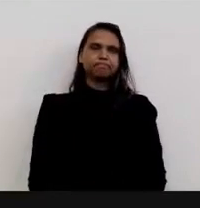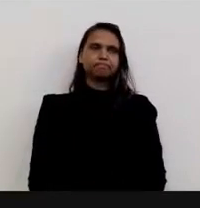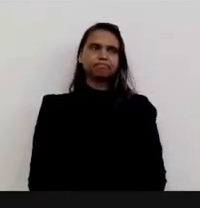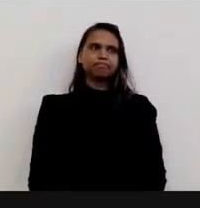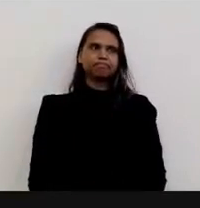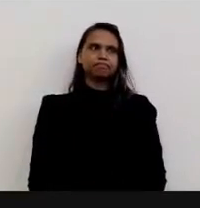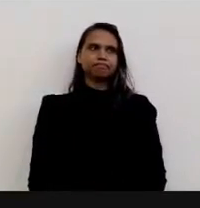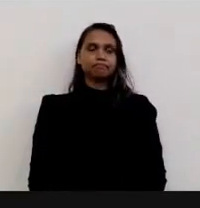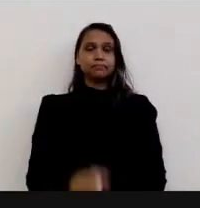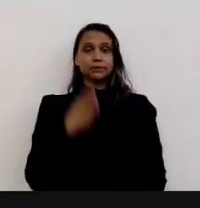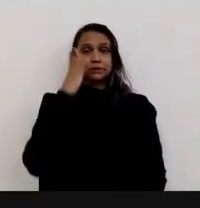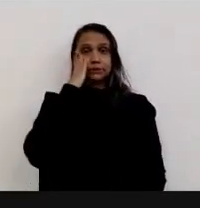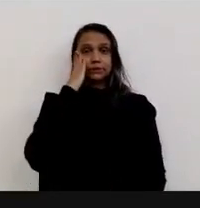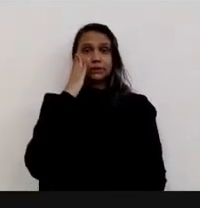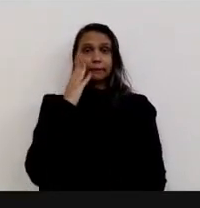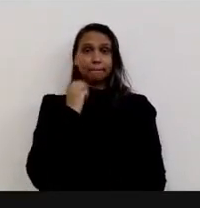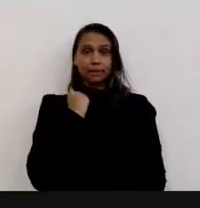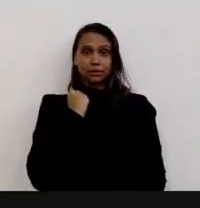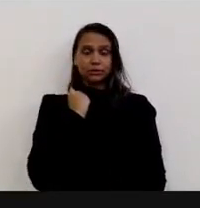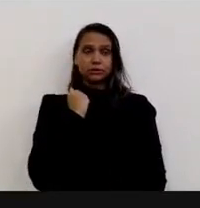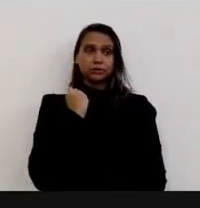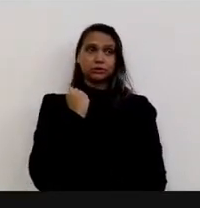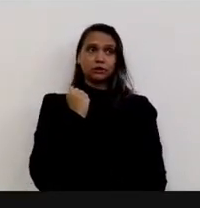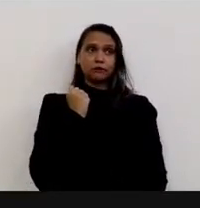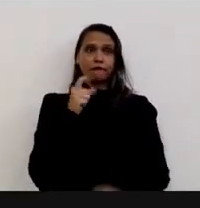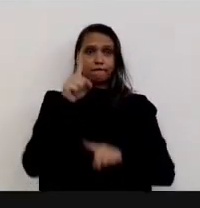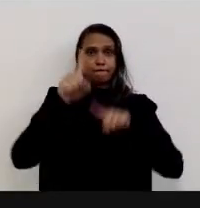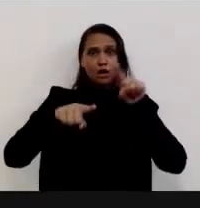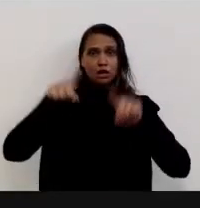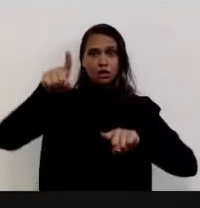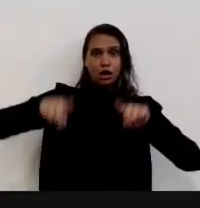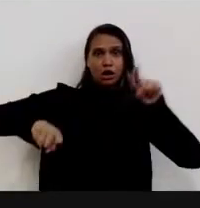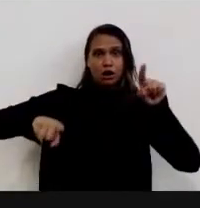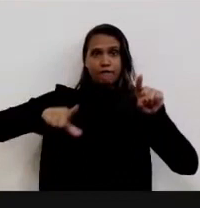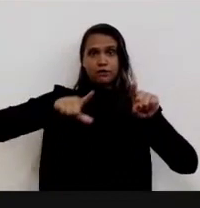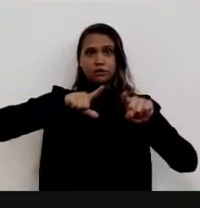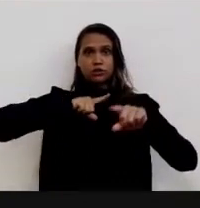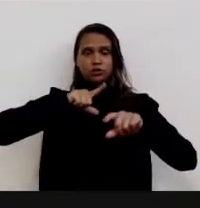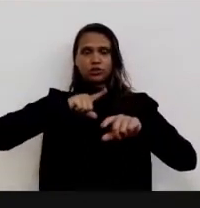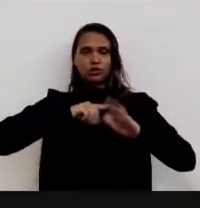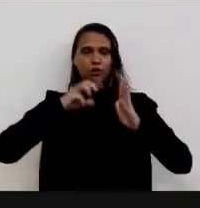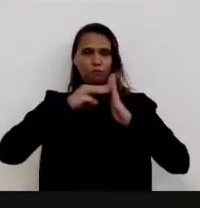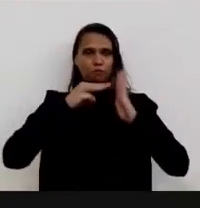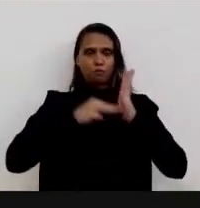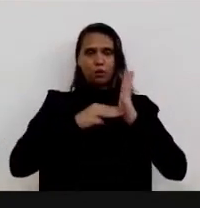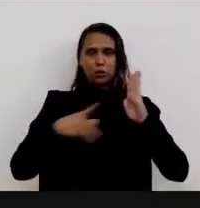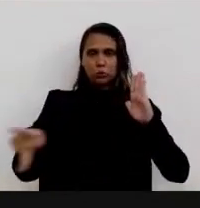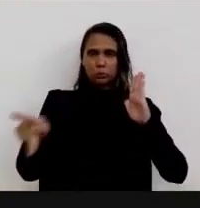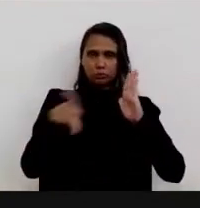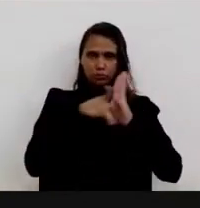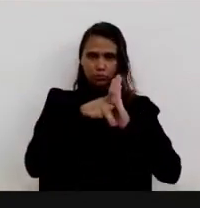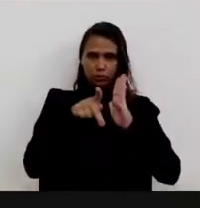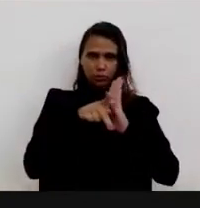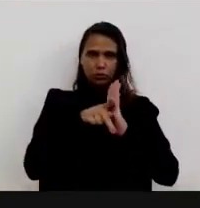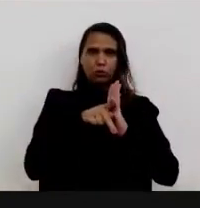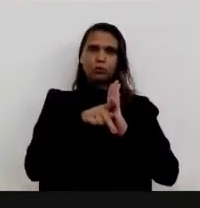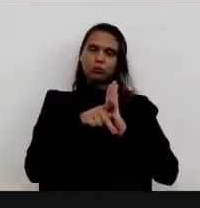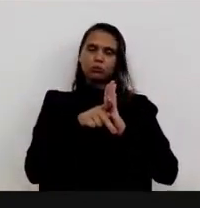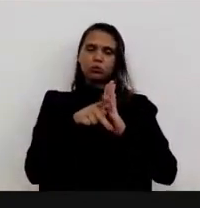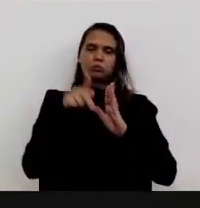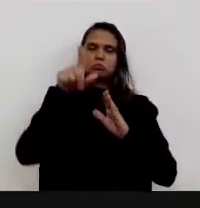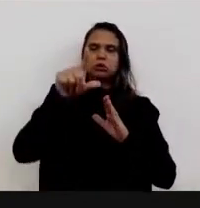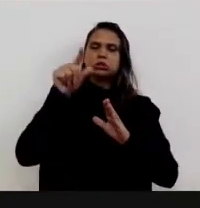Aí, para a seleção de variáveis, a gente usou, tem um erro aí, variáveis, né? A gente usou um método stepwise, tanto tirando variáveis quanto